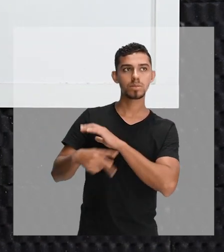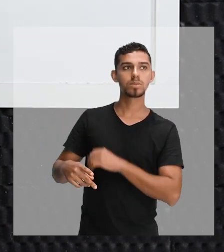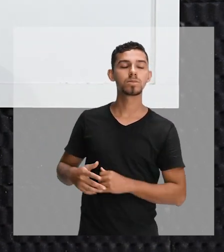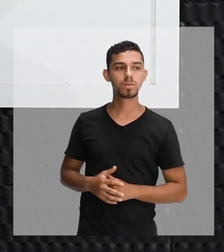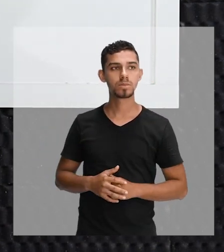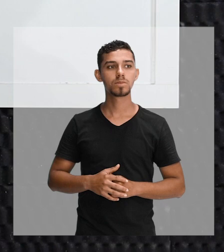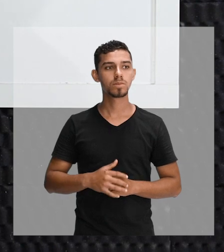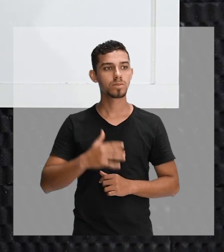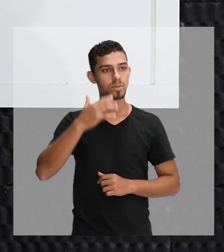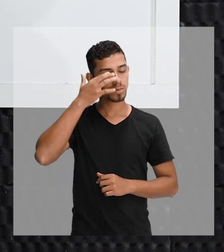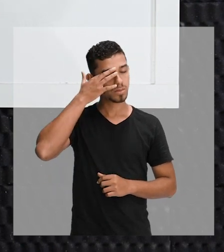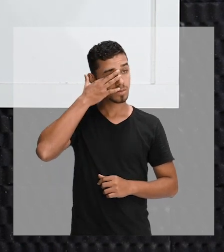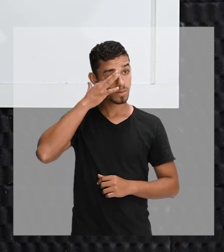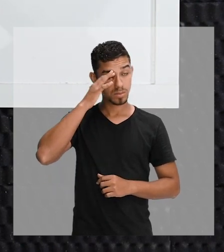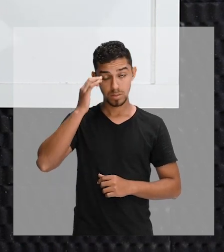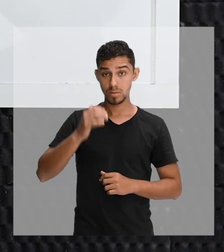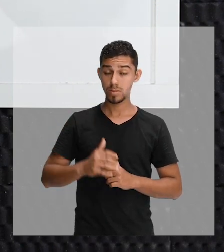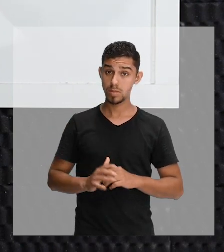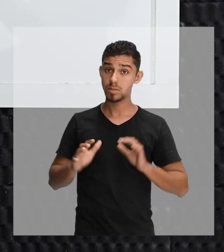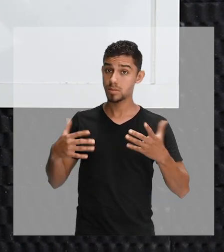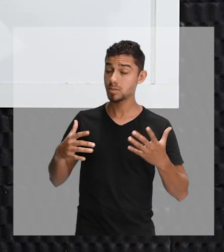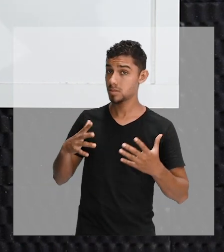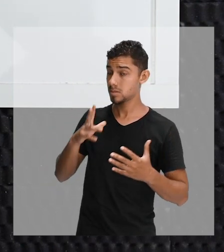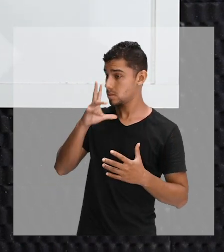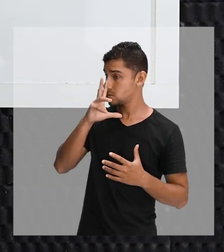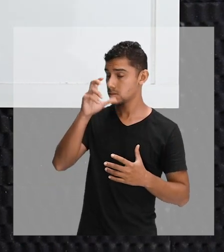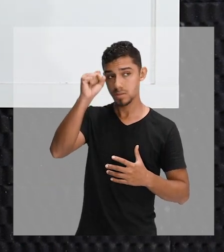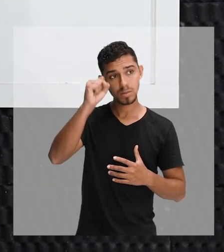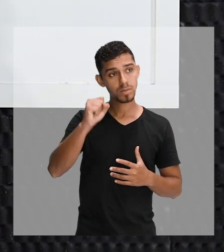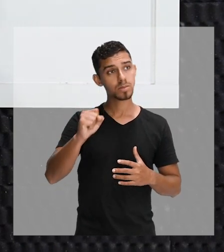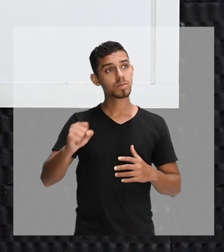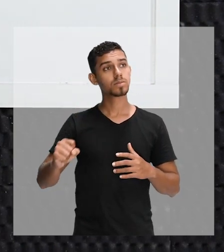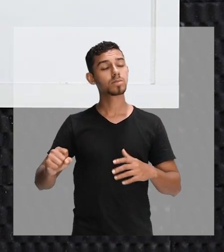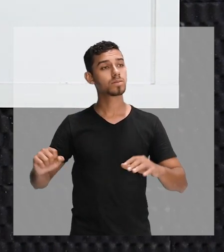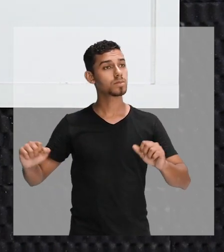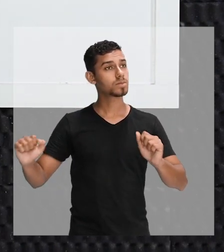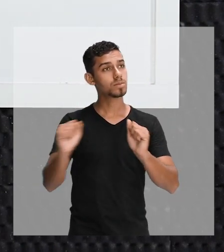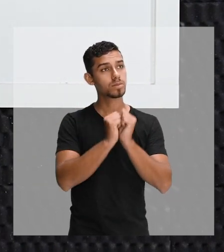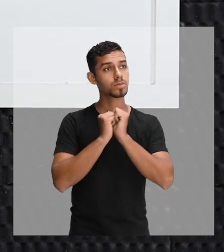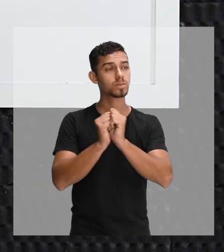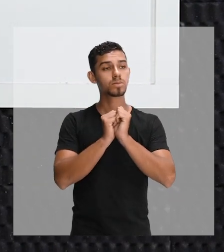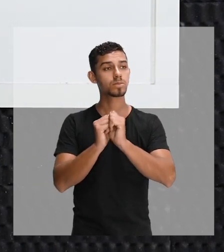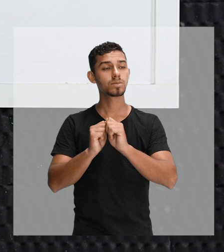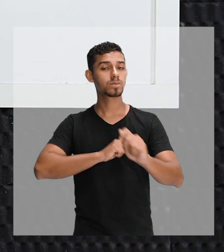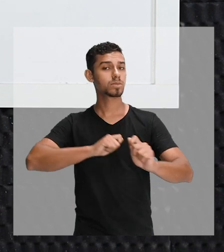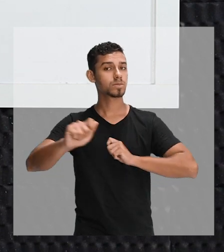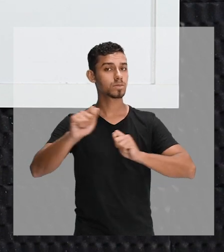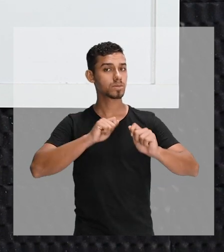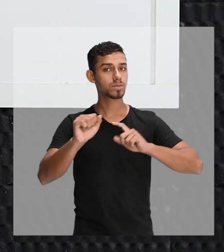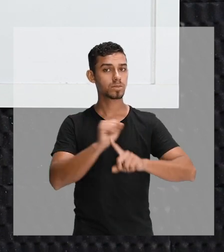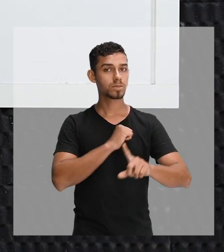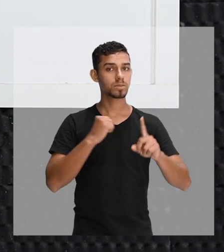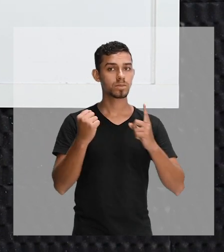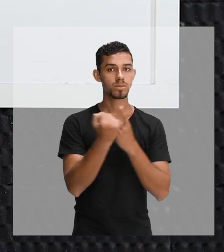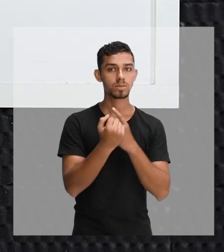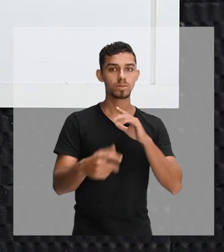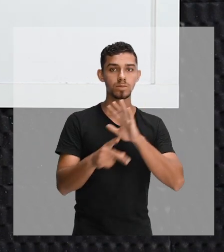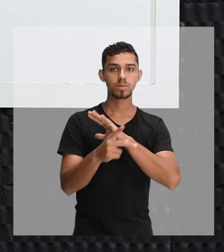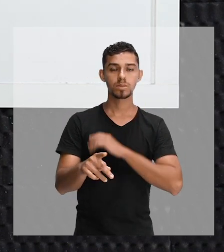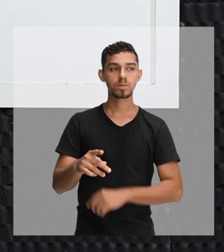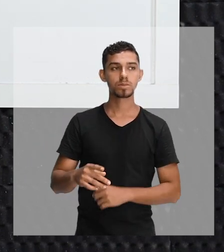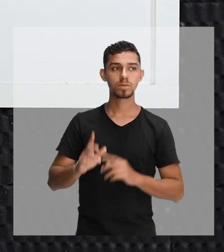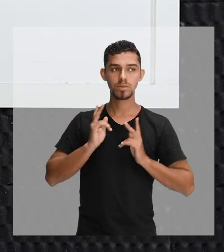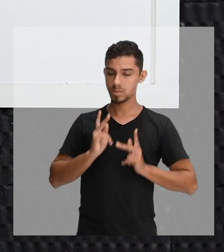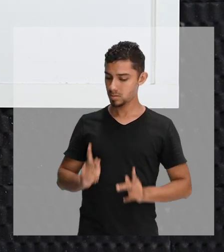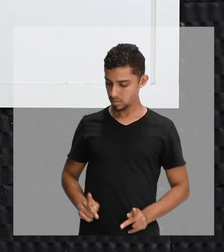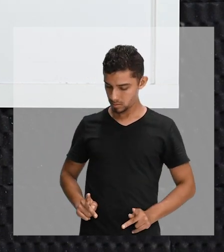mais meu, tá? Então, o poder, ele vem associado a esta forma de gerar comportamento, que no